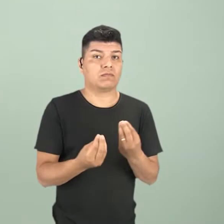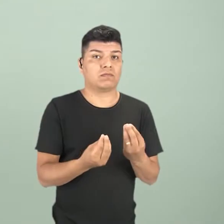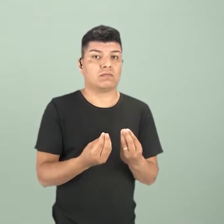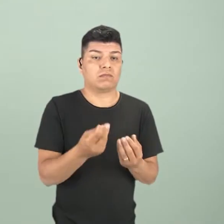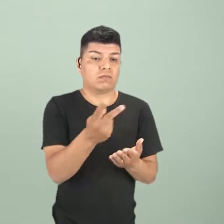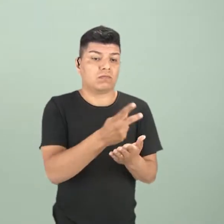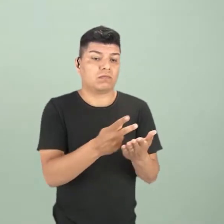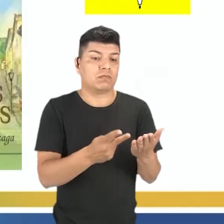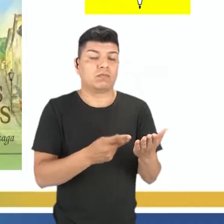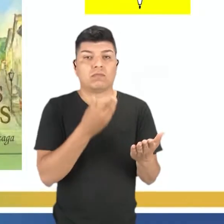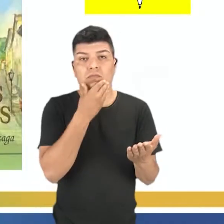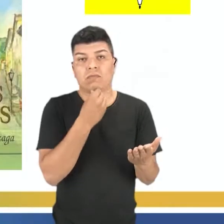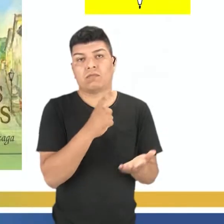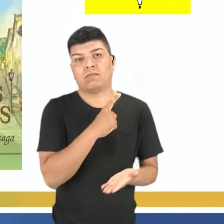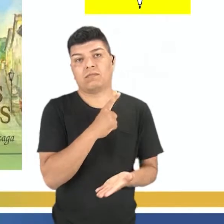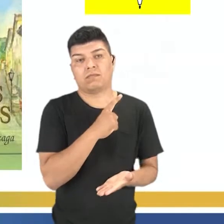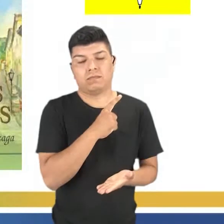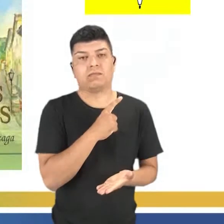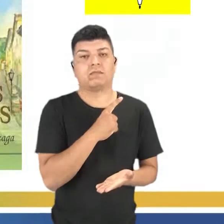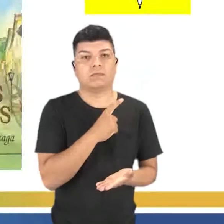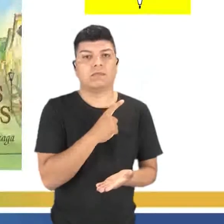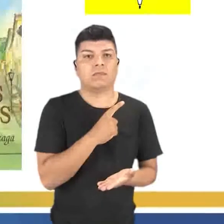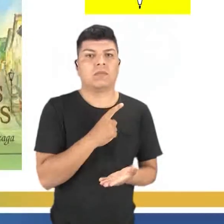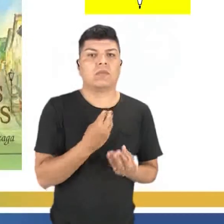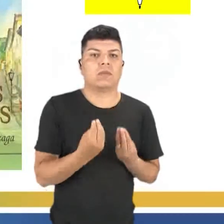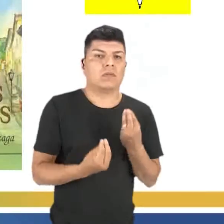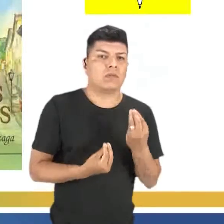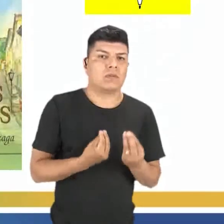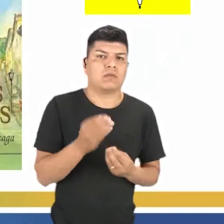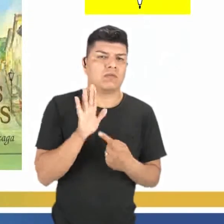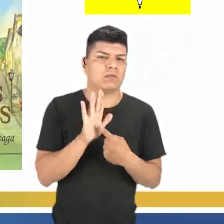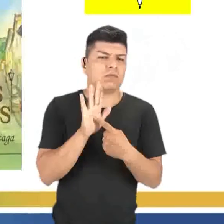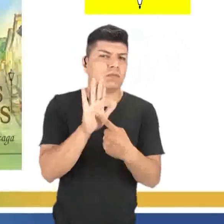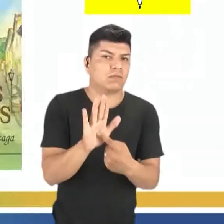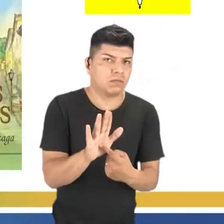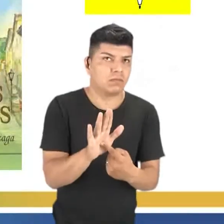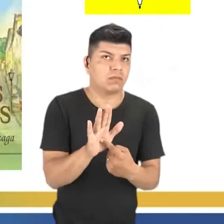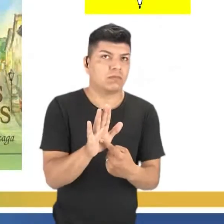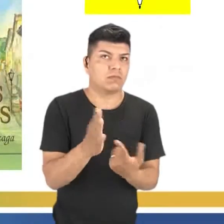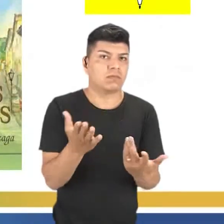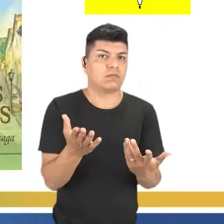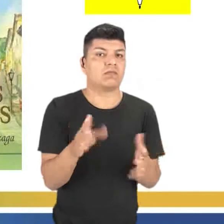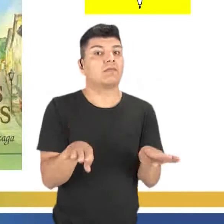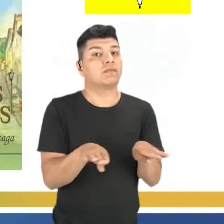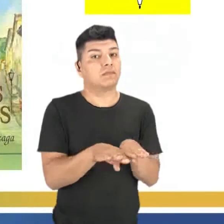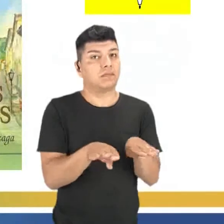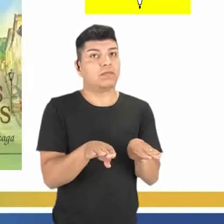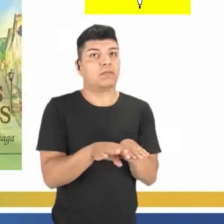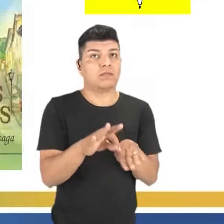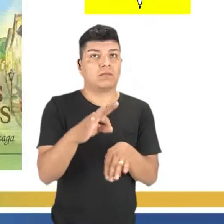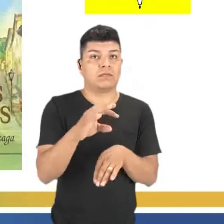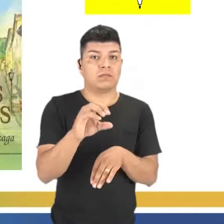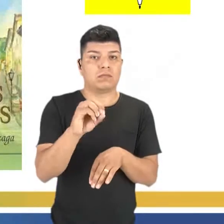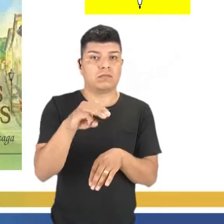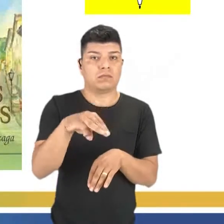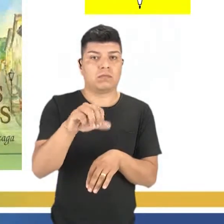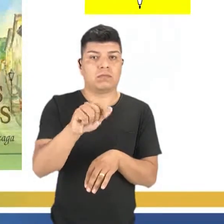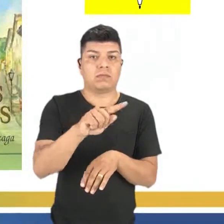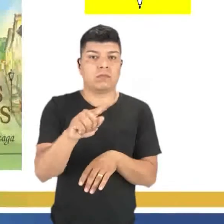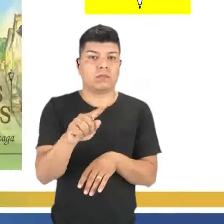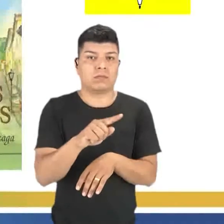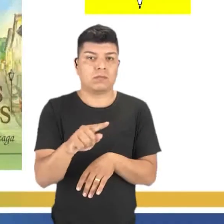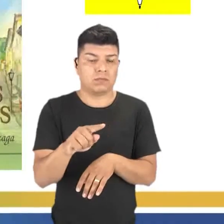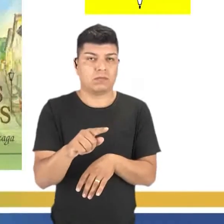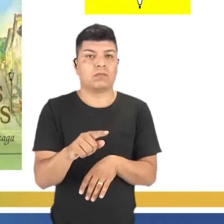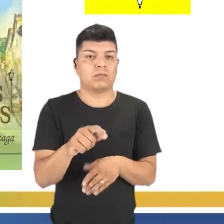poetas tinham. E qual foi o que se destacou nessa vertente? Também Tomás Antônio Gonzaga. E